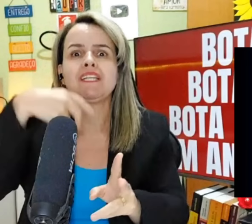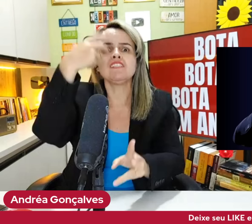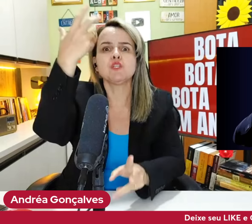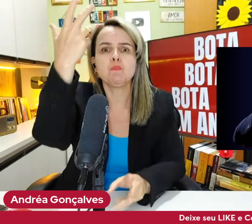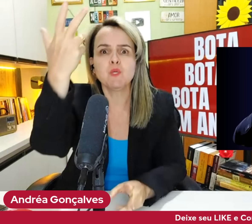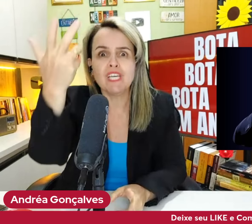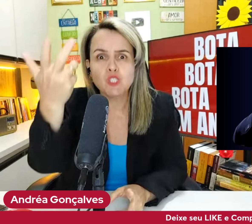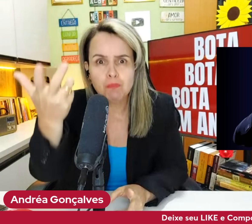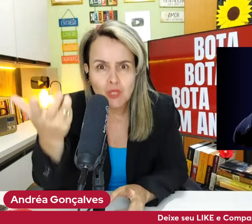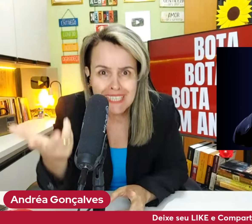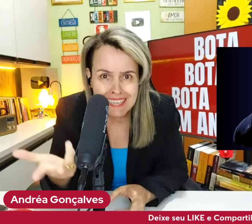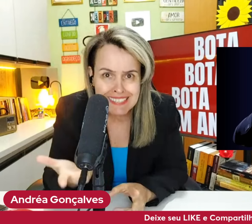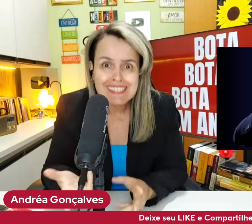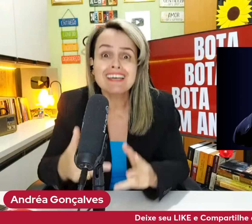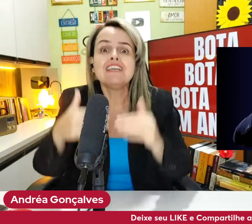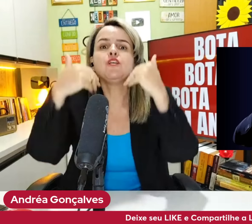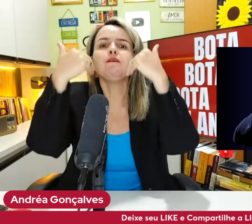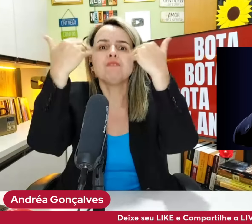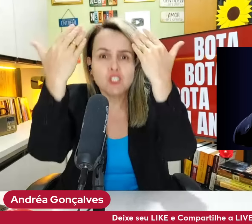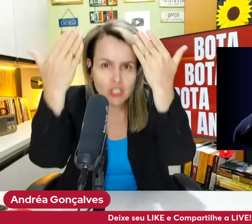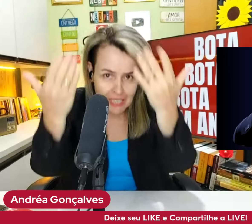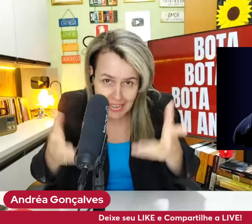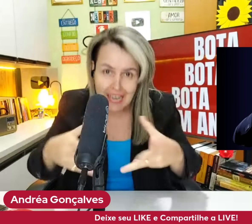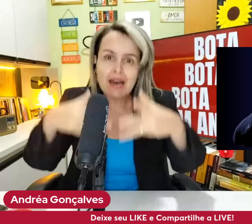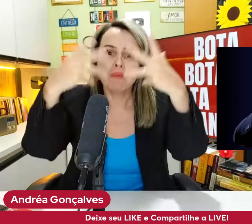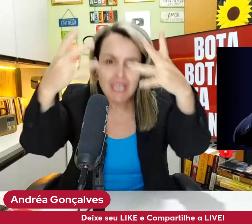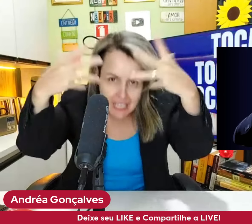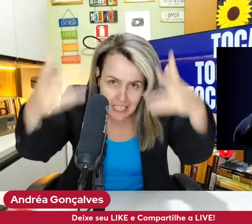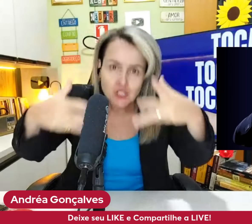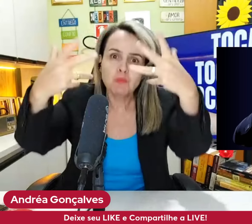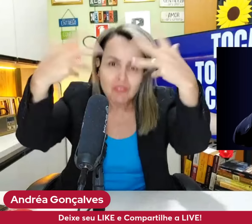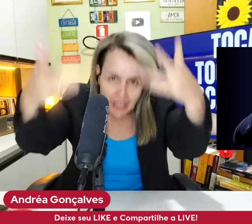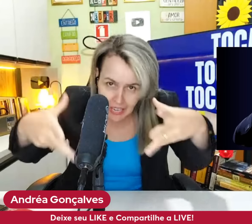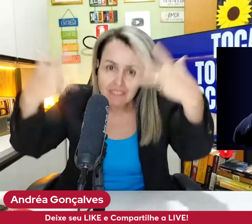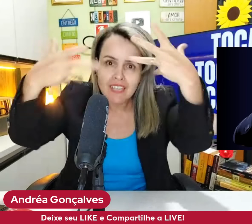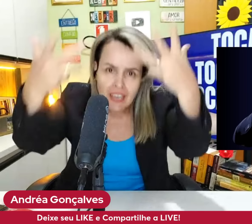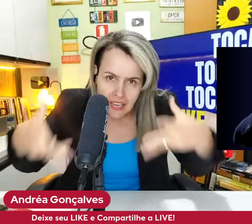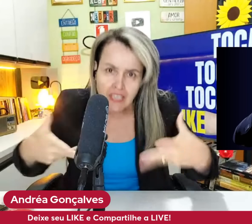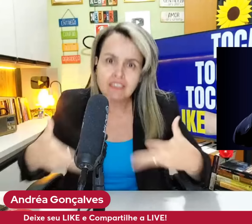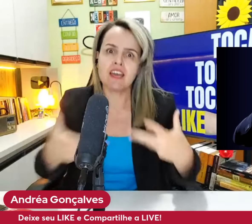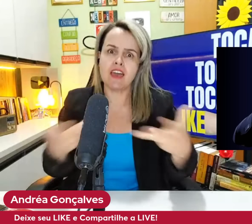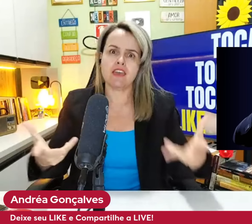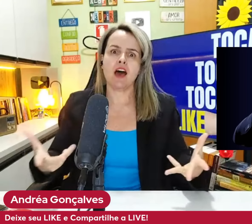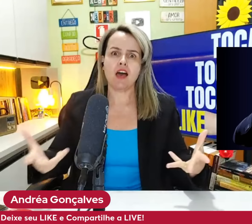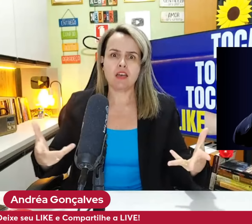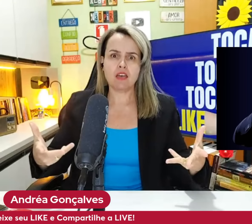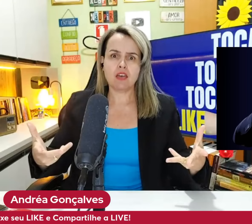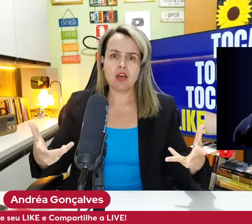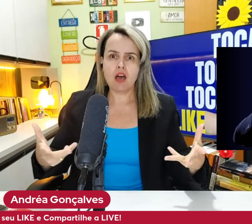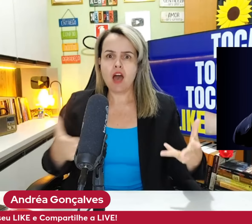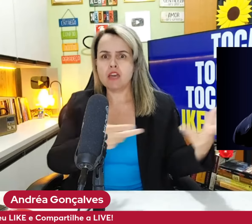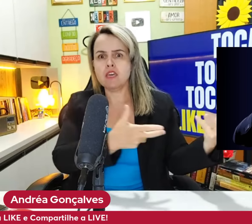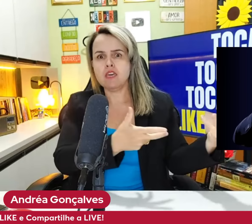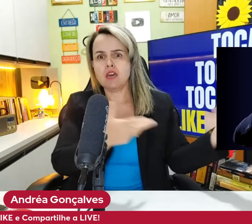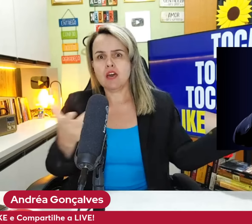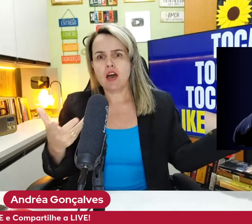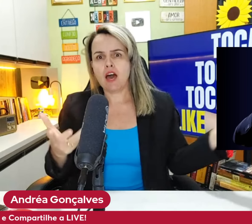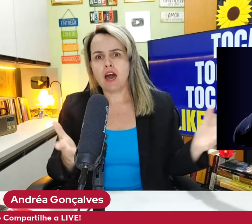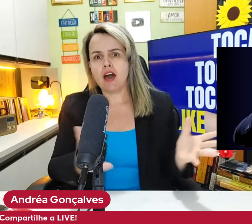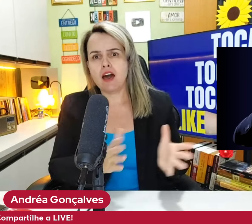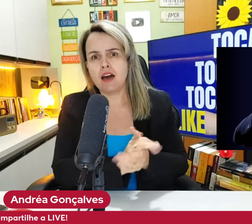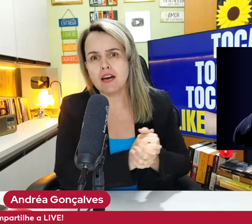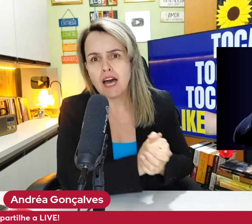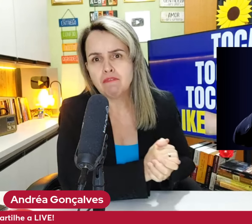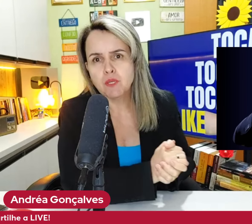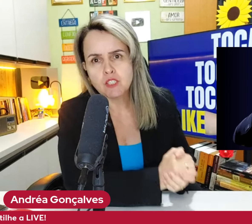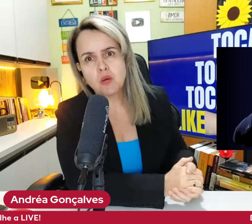a competência do Poder de polícia de investigar mesmo tem tem Andreia aí a